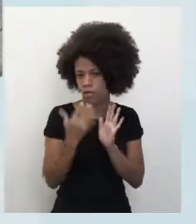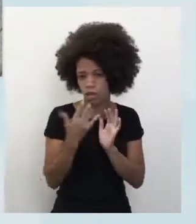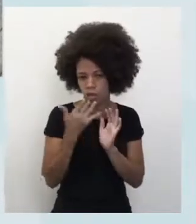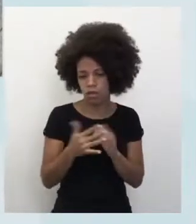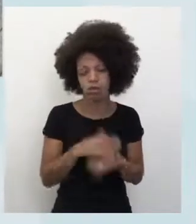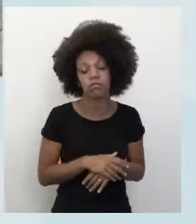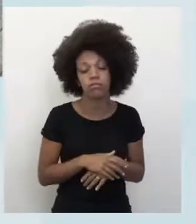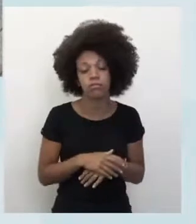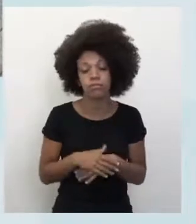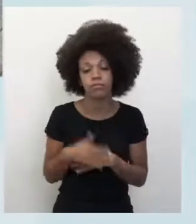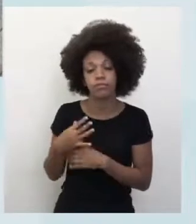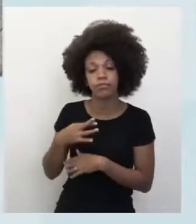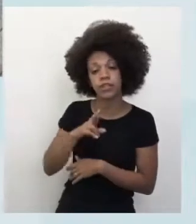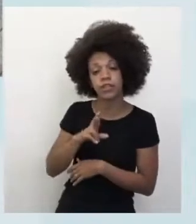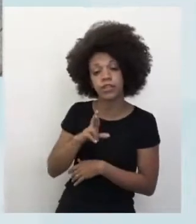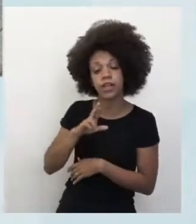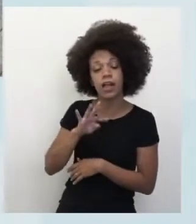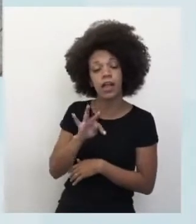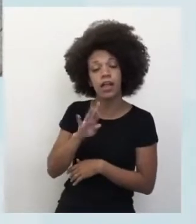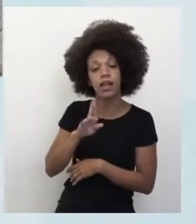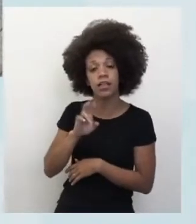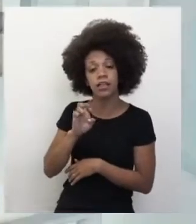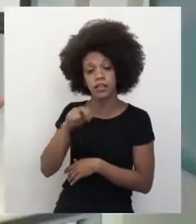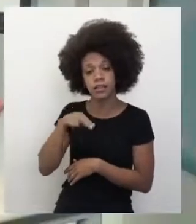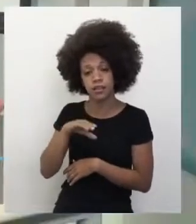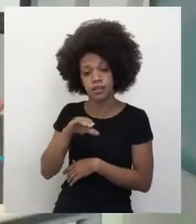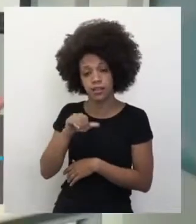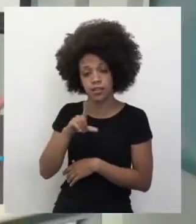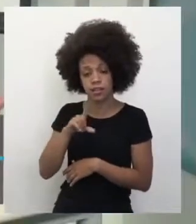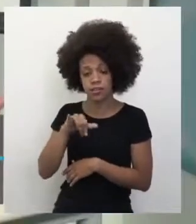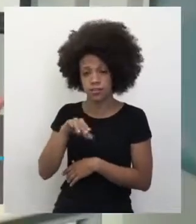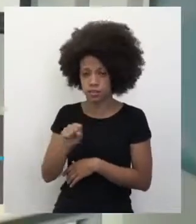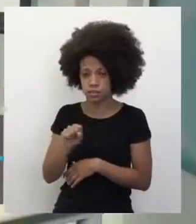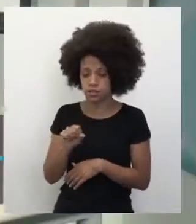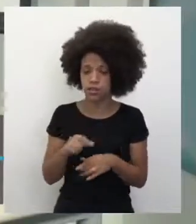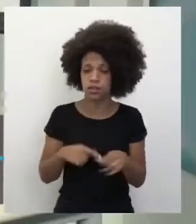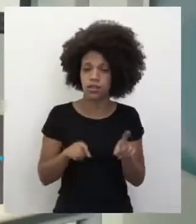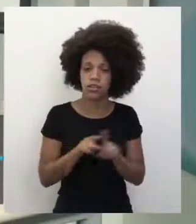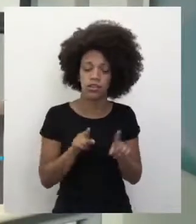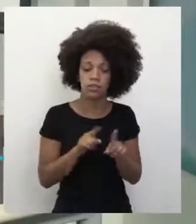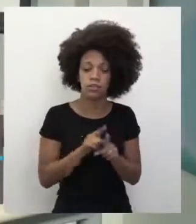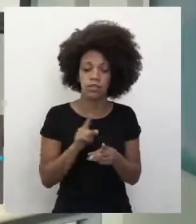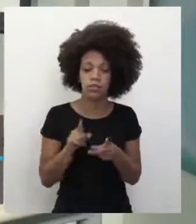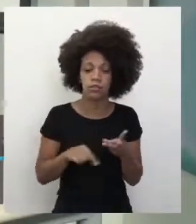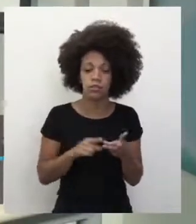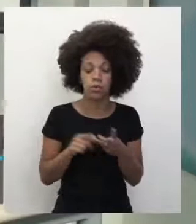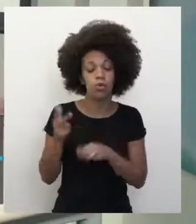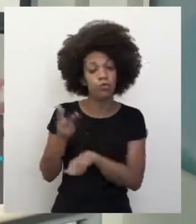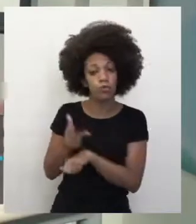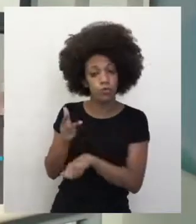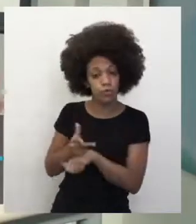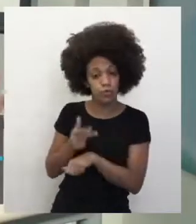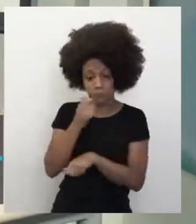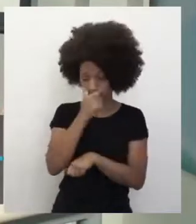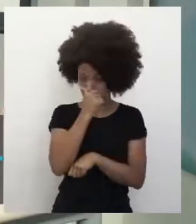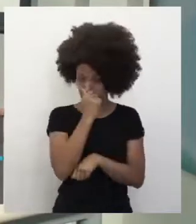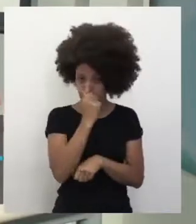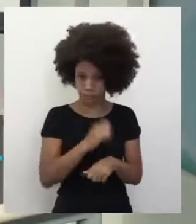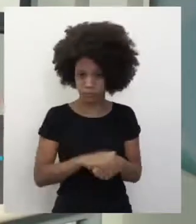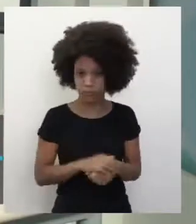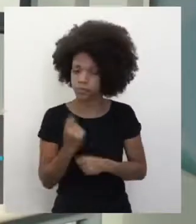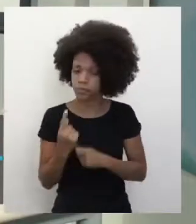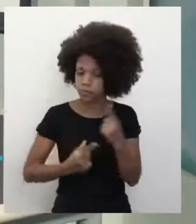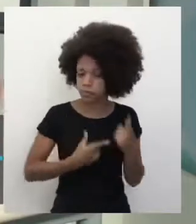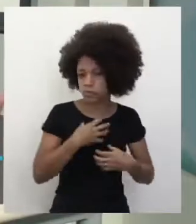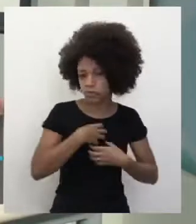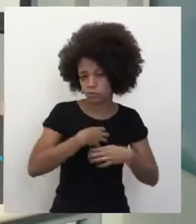do Trencades, pedaços de porcelana. E eu trouxe para vocês um vídeo com estilo